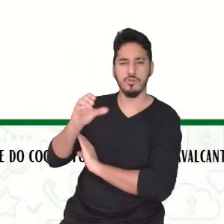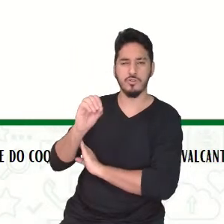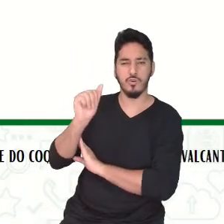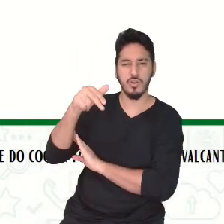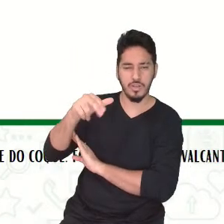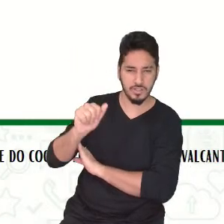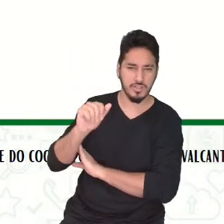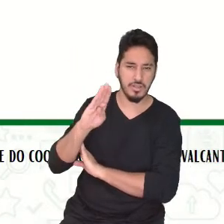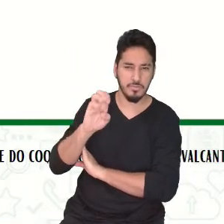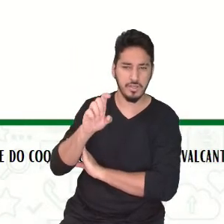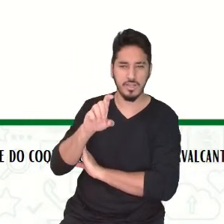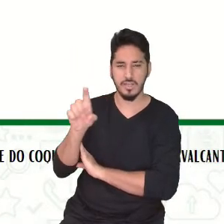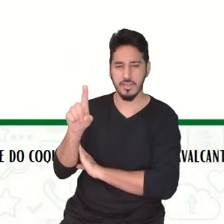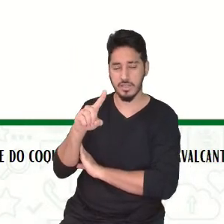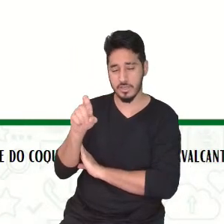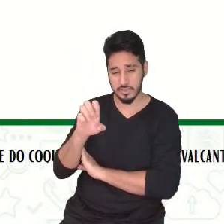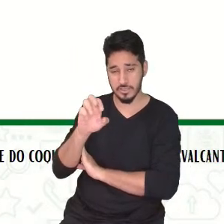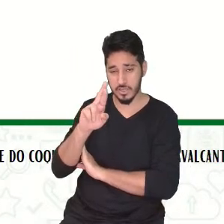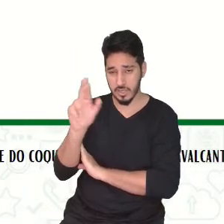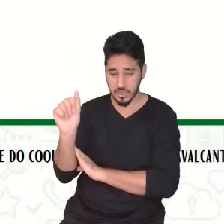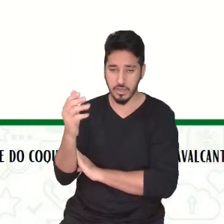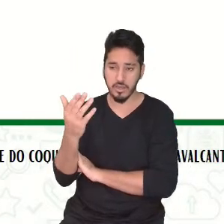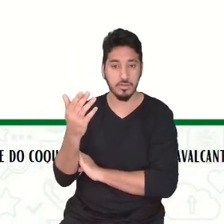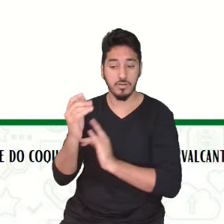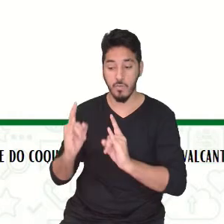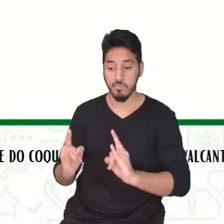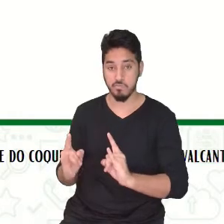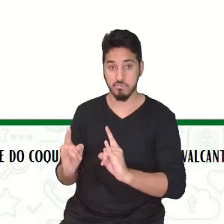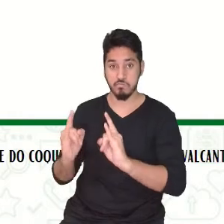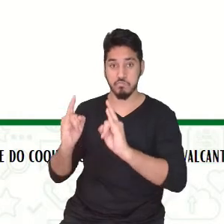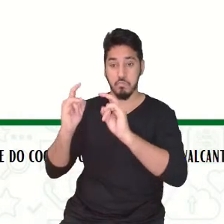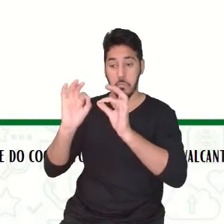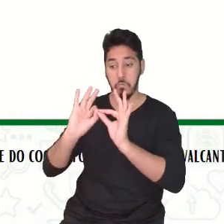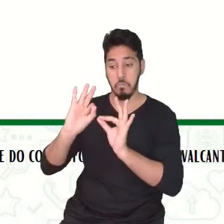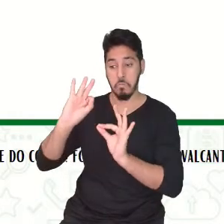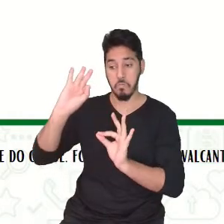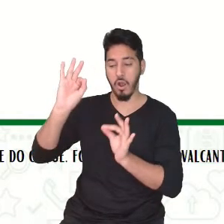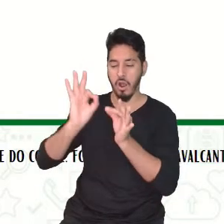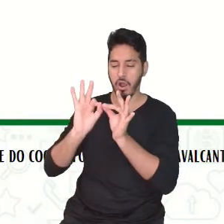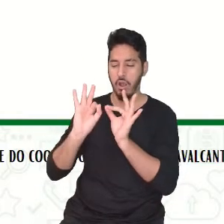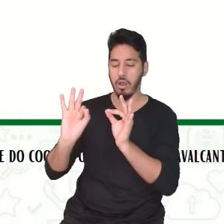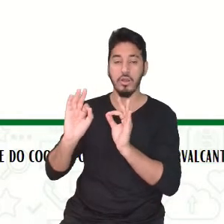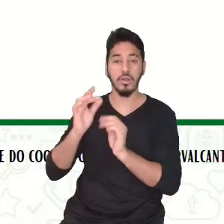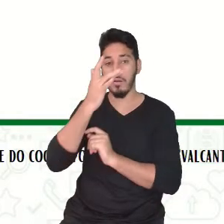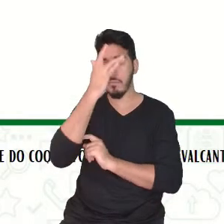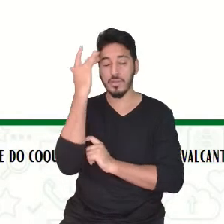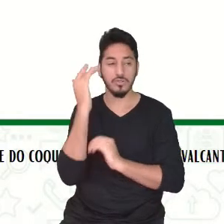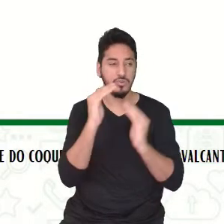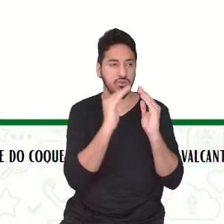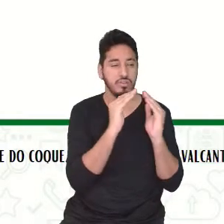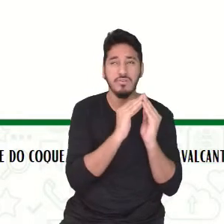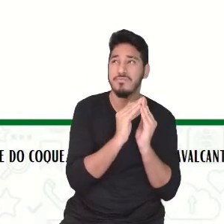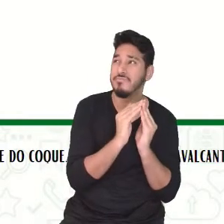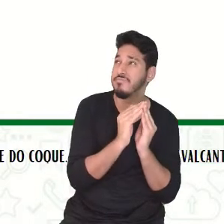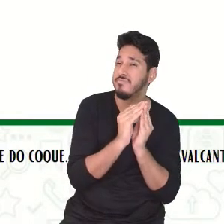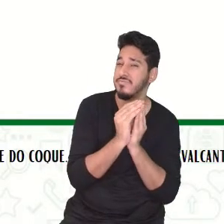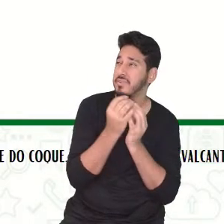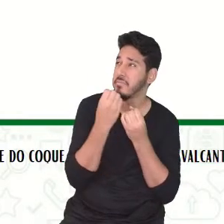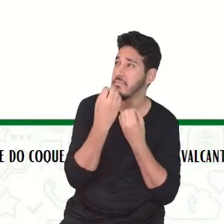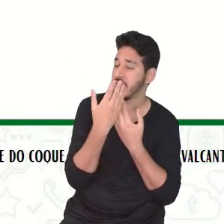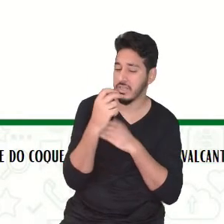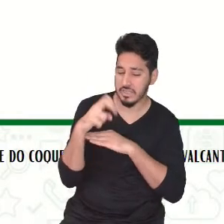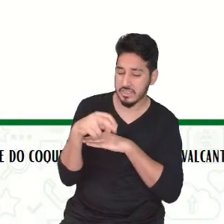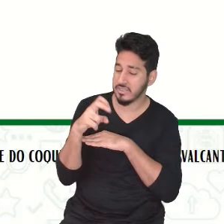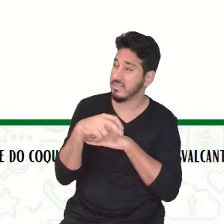como Coque, junto desses prédios grandiosos. E que muitas vezes as pessoas que moram no Coque não se sentem bem por estar